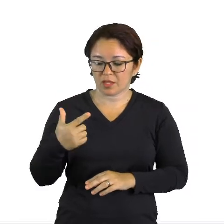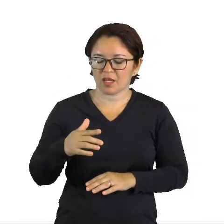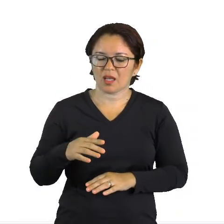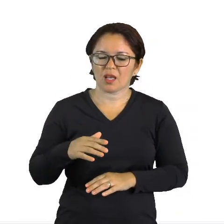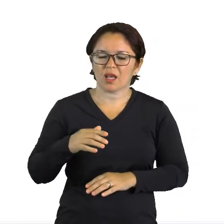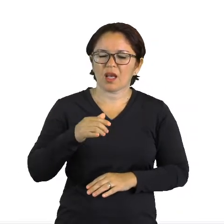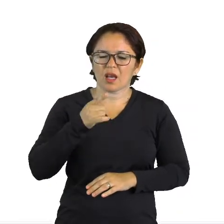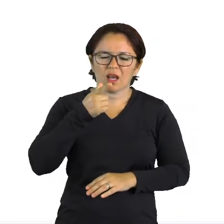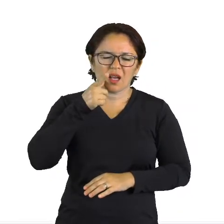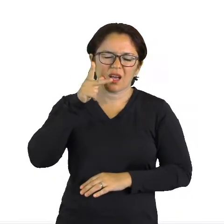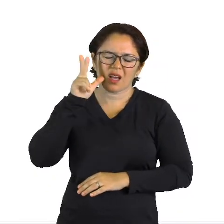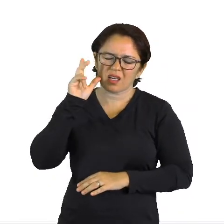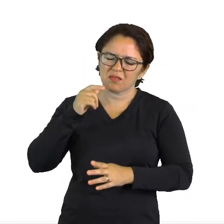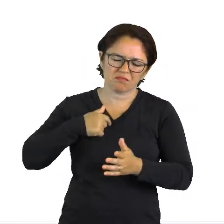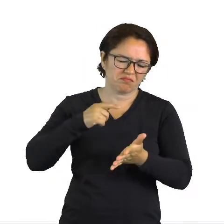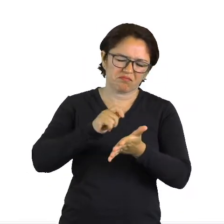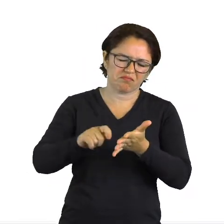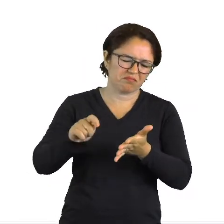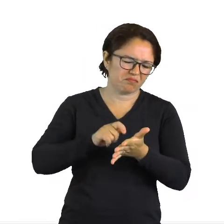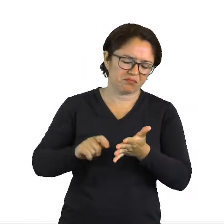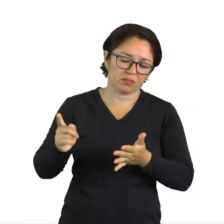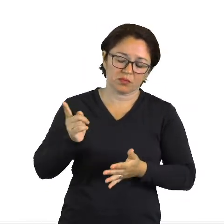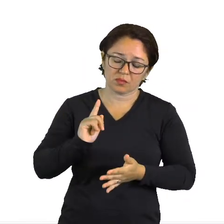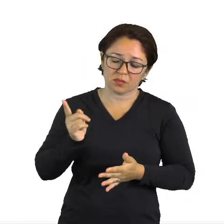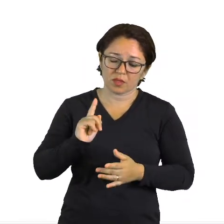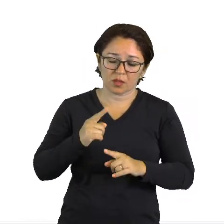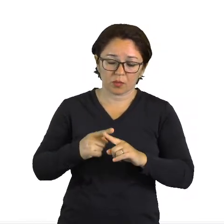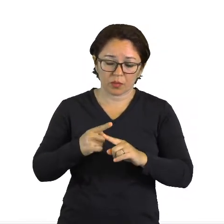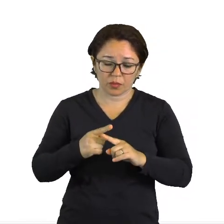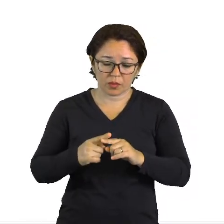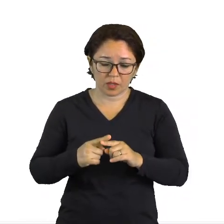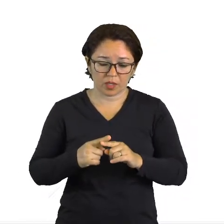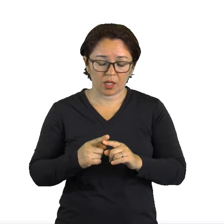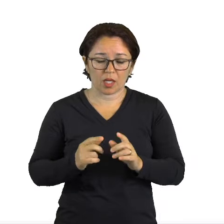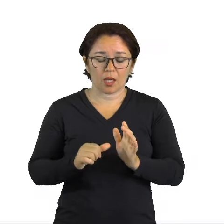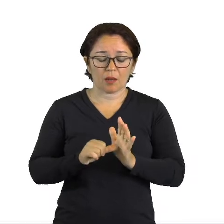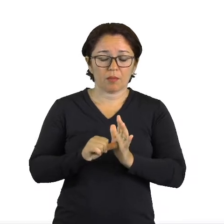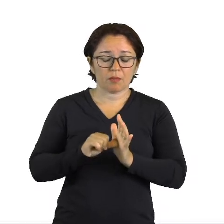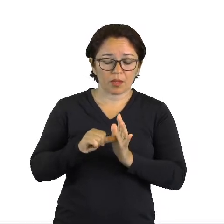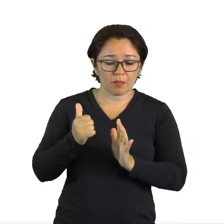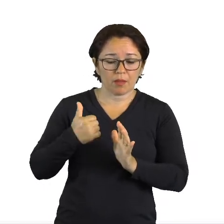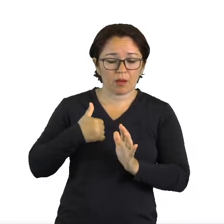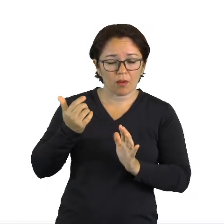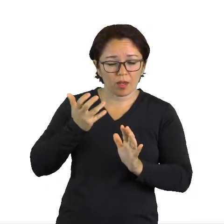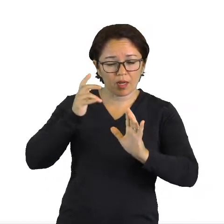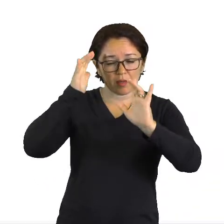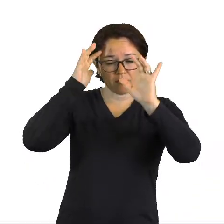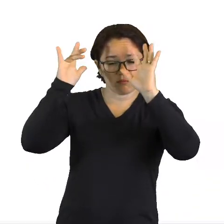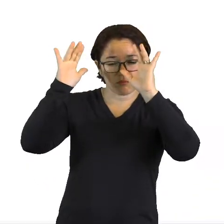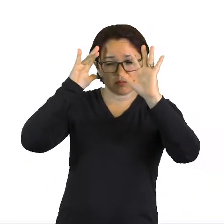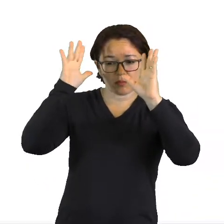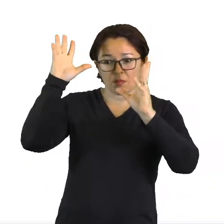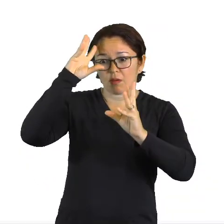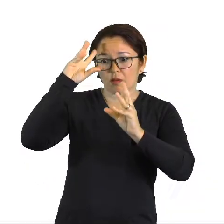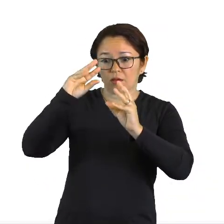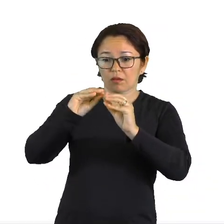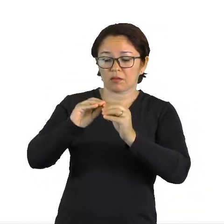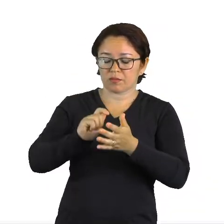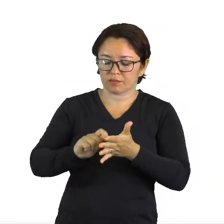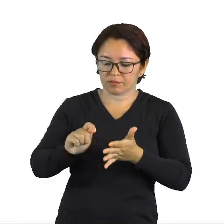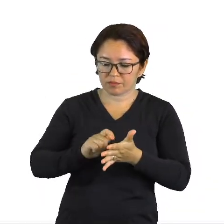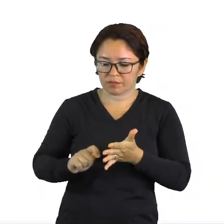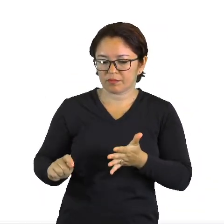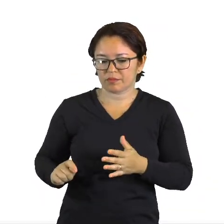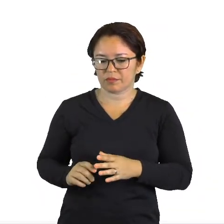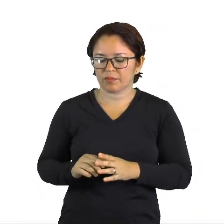escrever porque queria, antes de tudo, pensar sobre o meu diário. Ter um diário é uma experiência